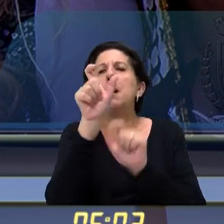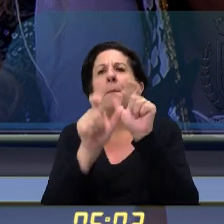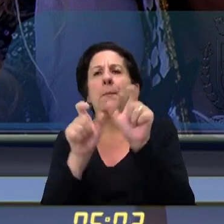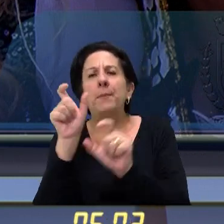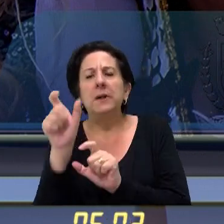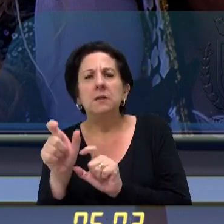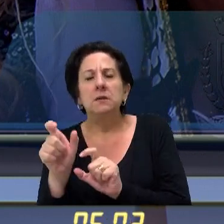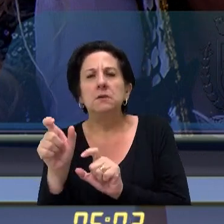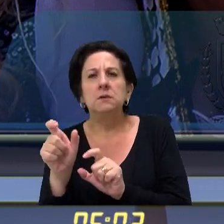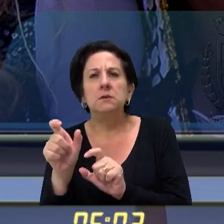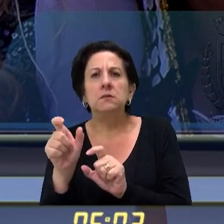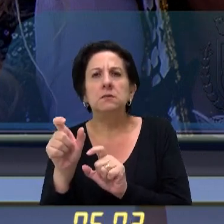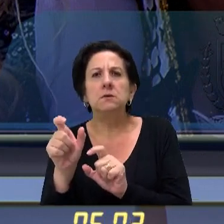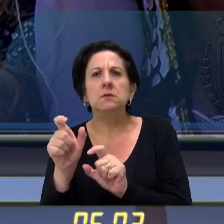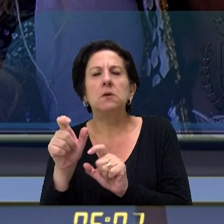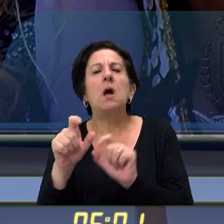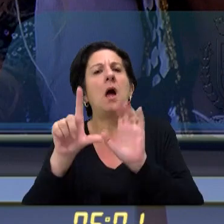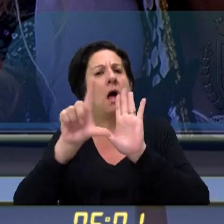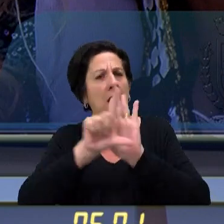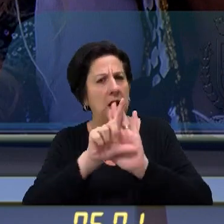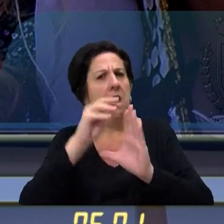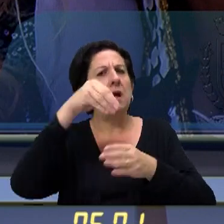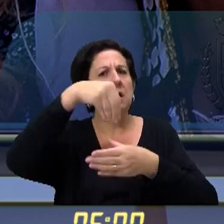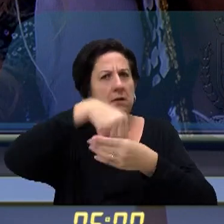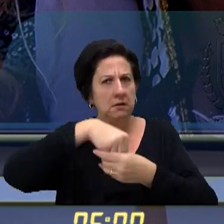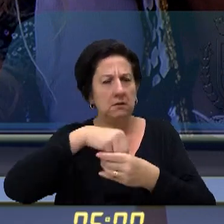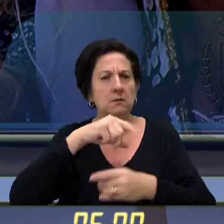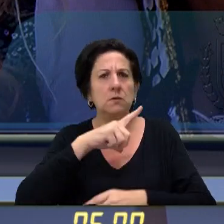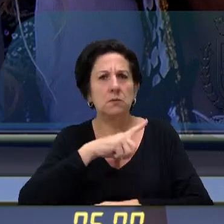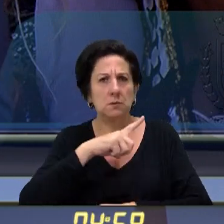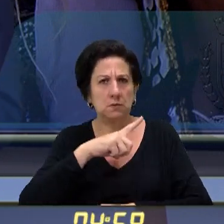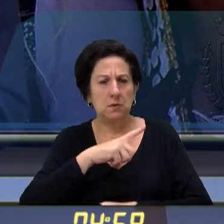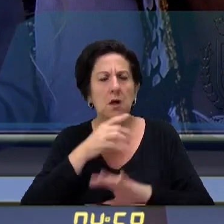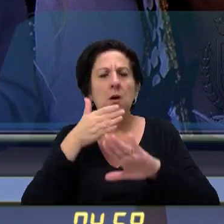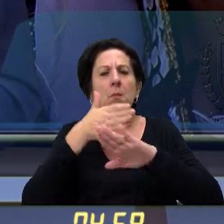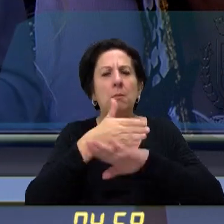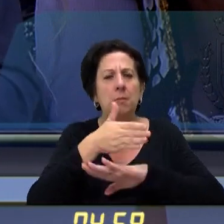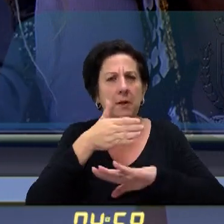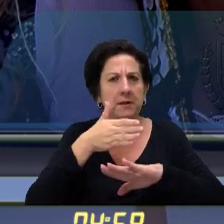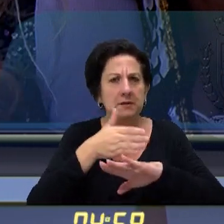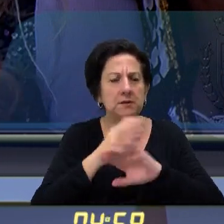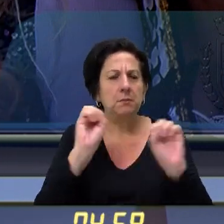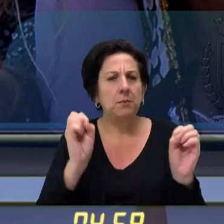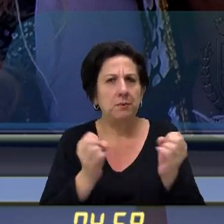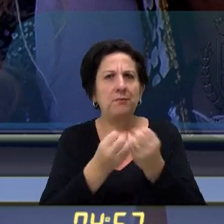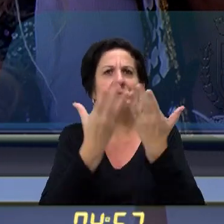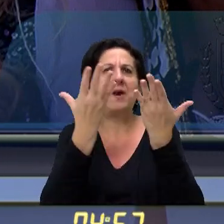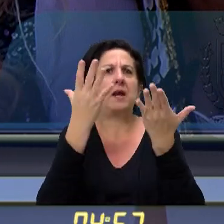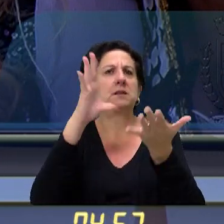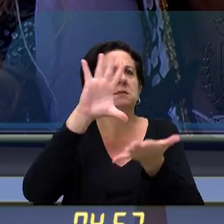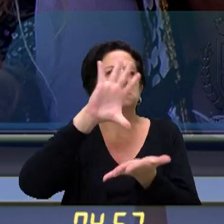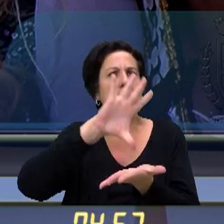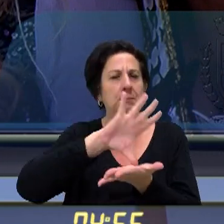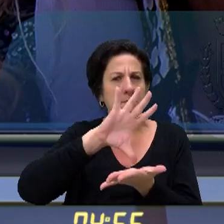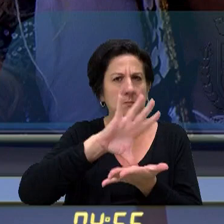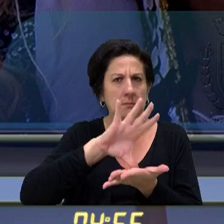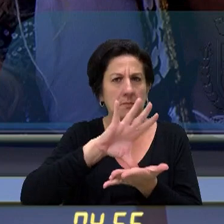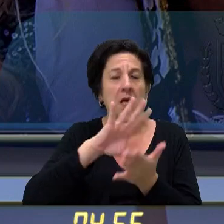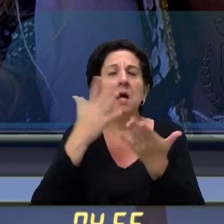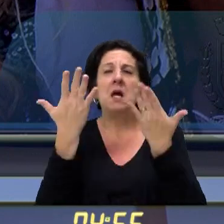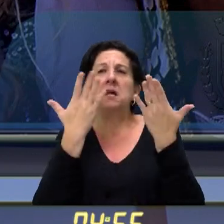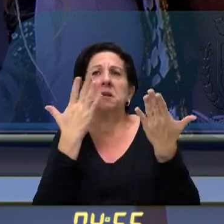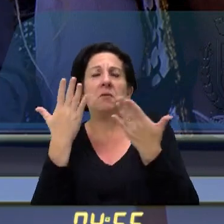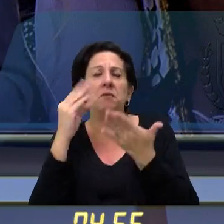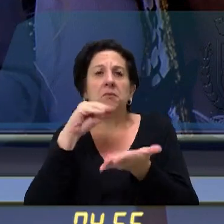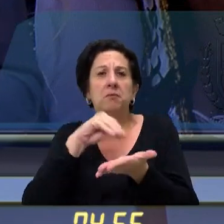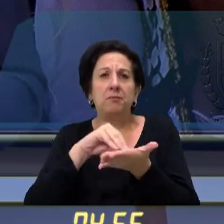pessoas que estão se legalizando a cada dia que passa, participam de eventos nas praças e talvez